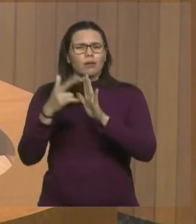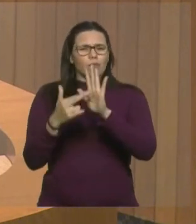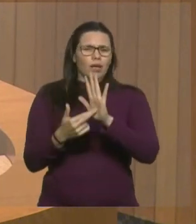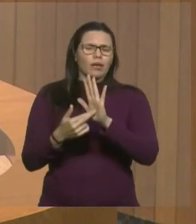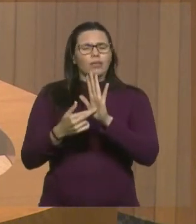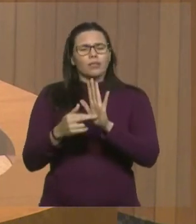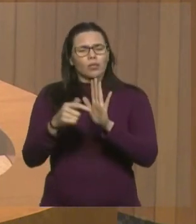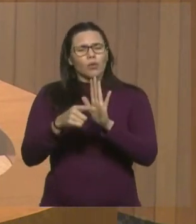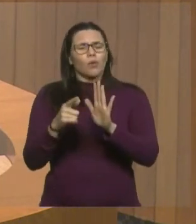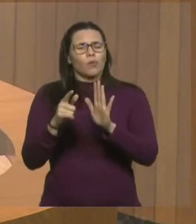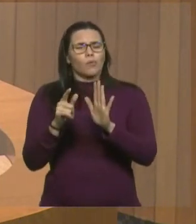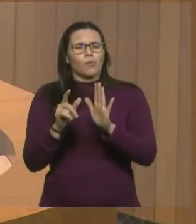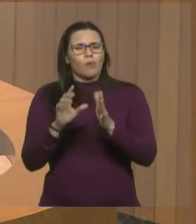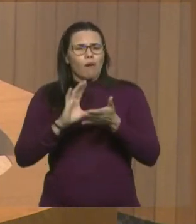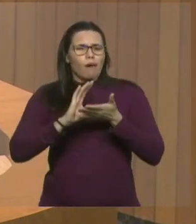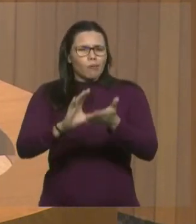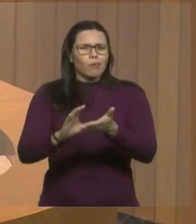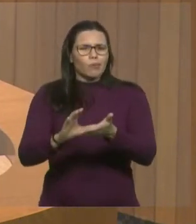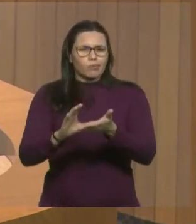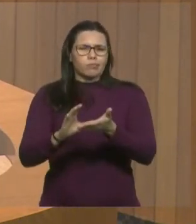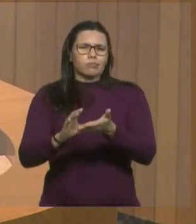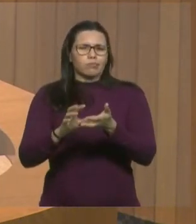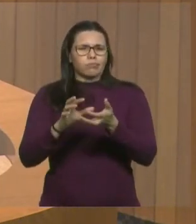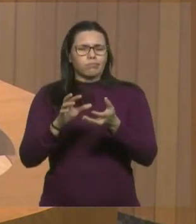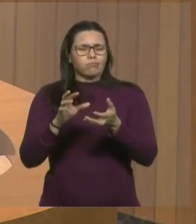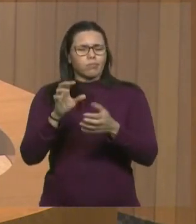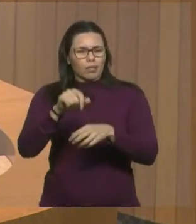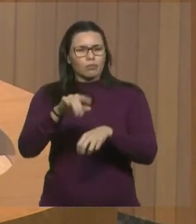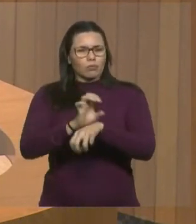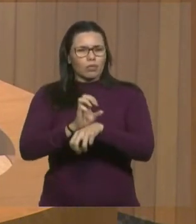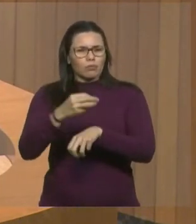Câncer e à legislação, já dá para melhorar bastante essa questão do